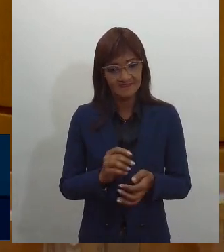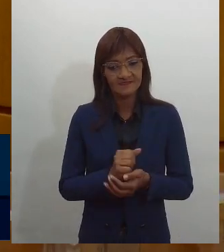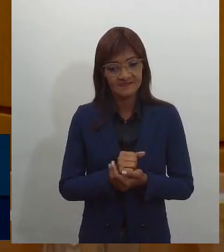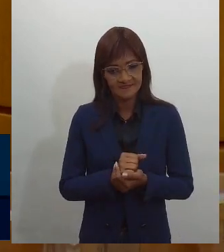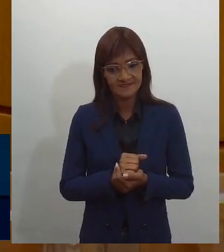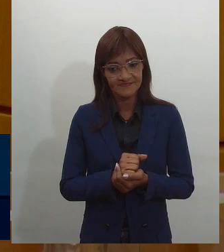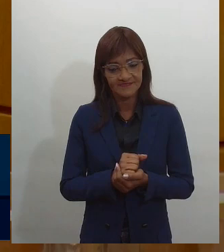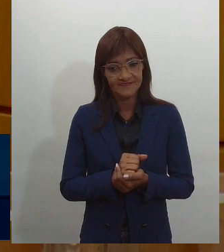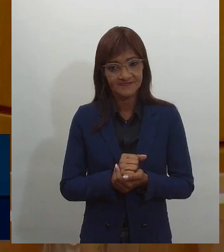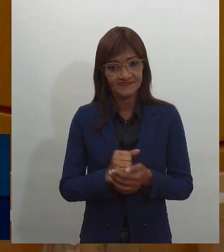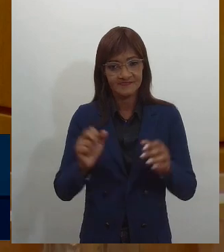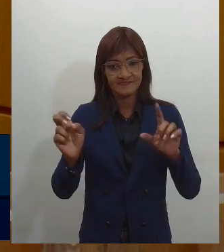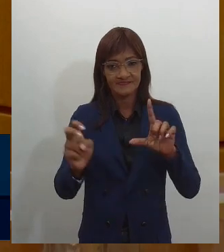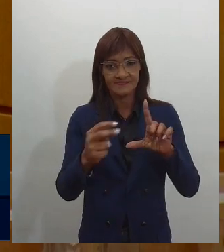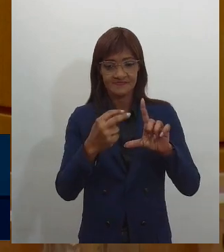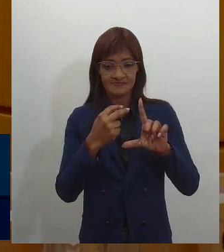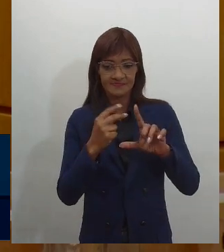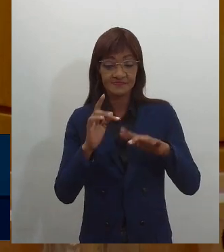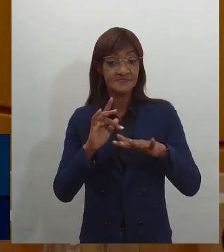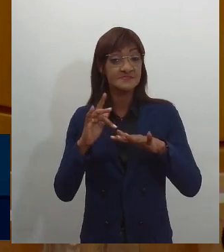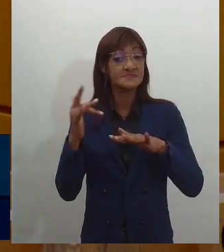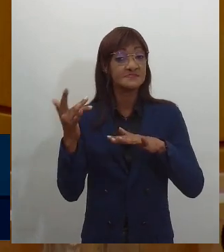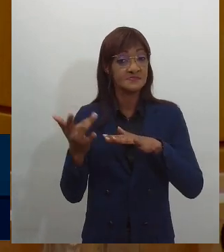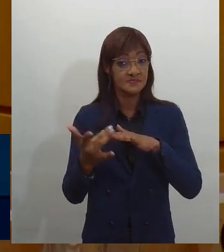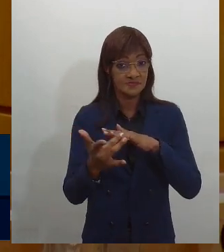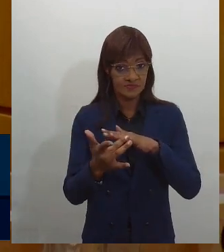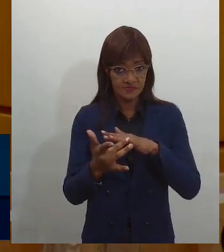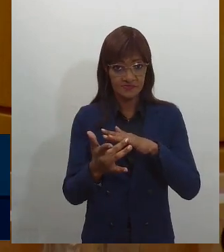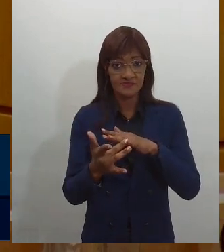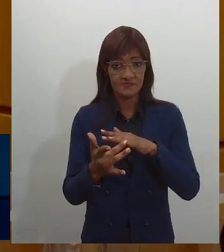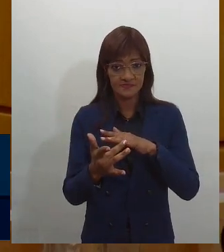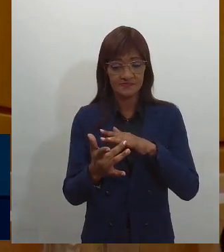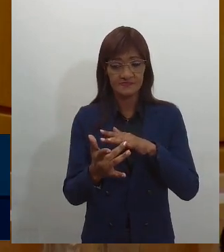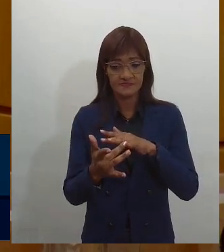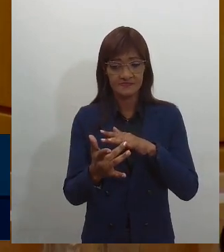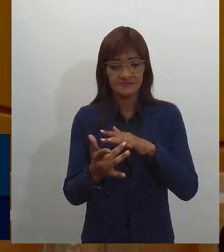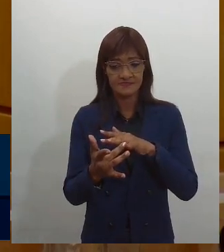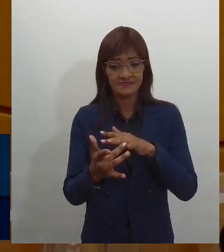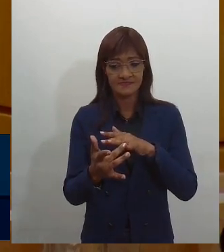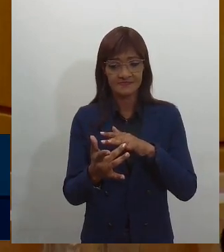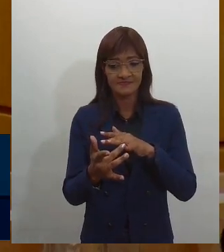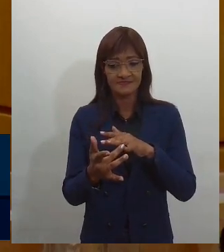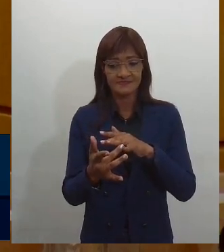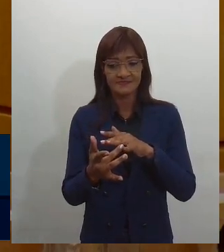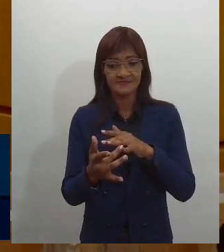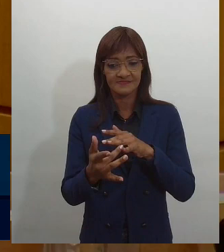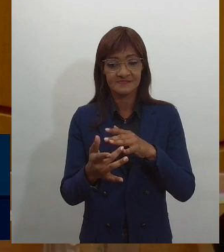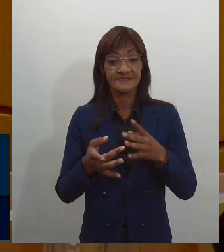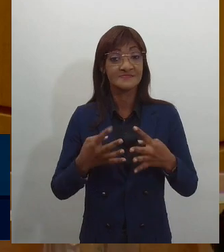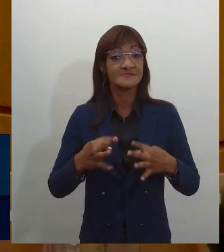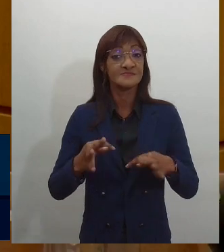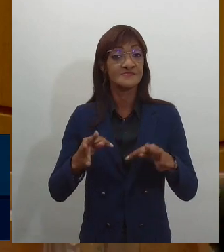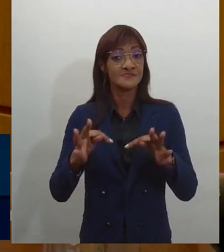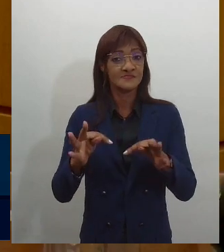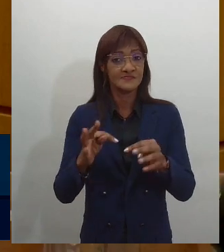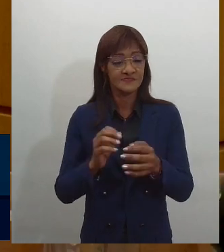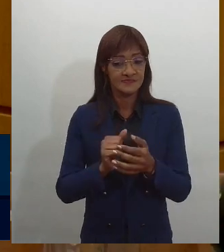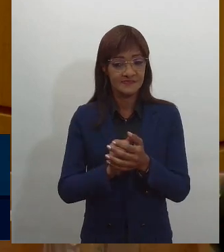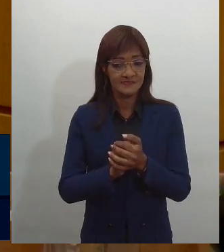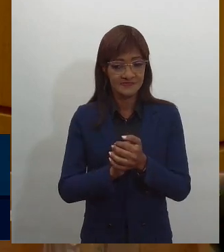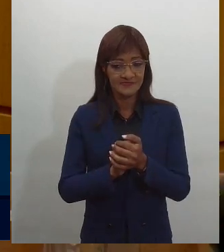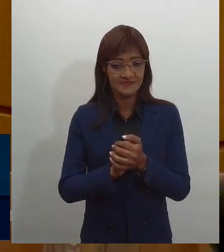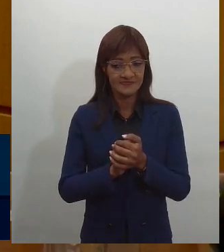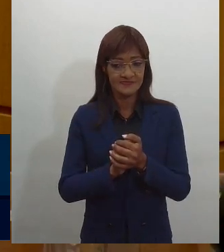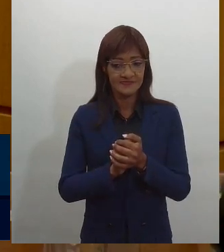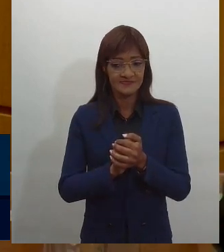pelas redes sociais, por esta nova forma, né, de nos comunicarmos. Saudar a todos que